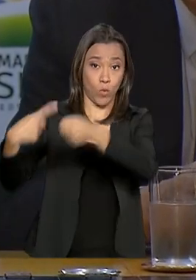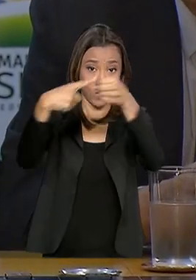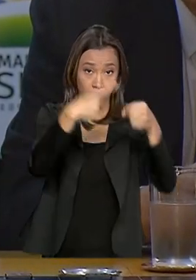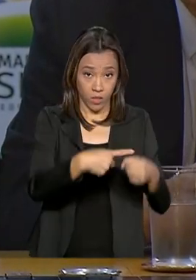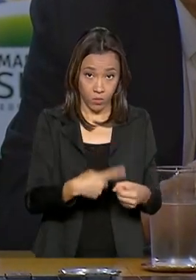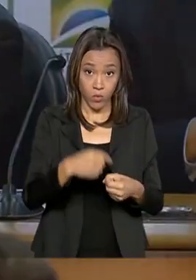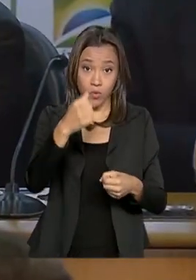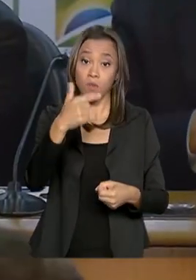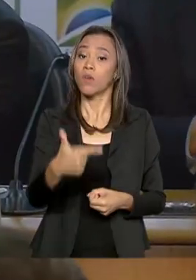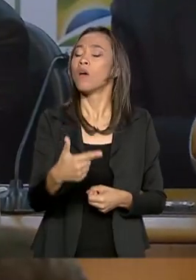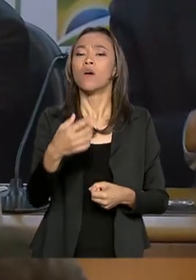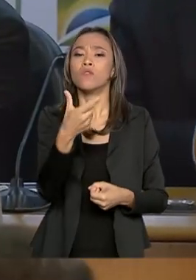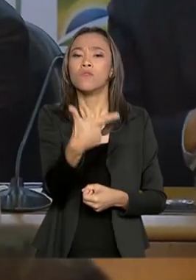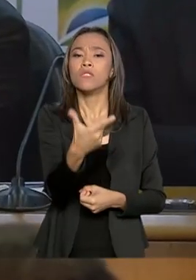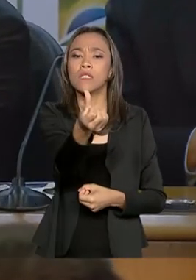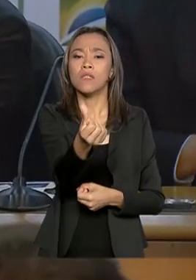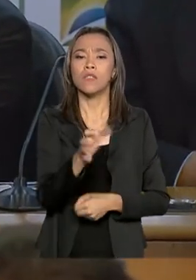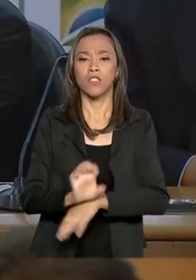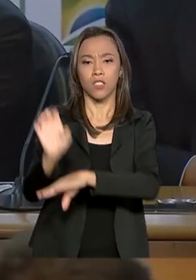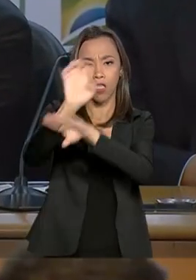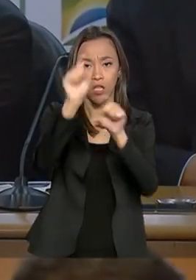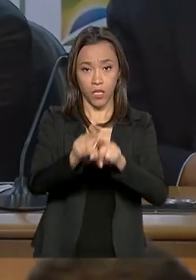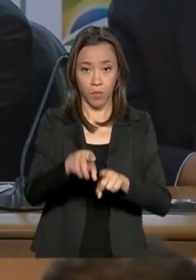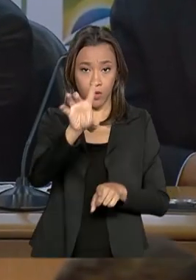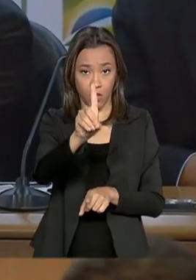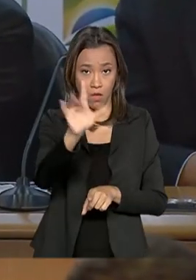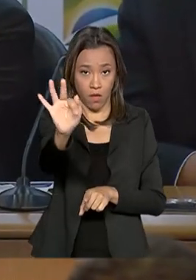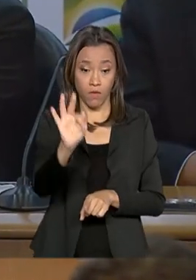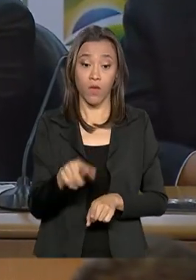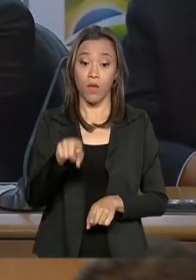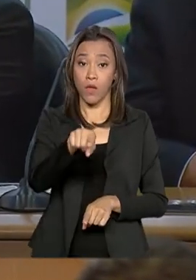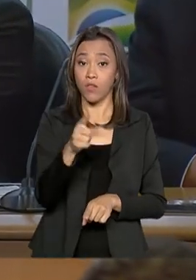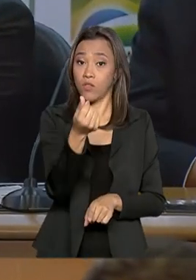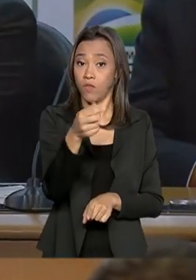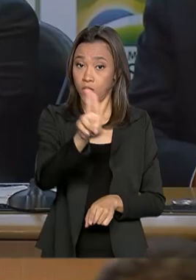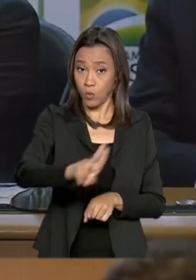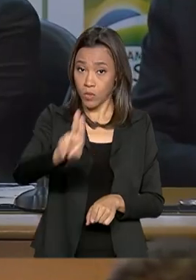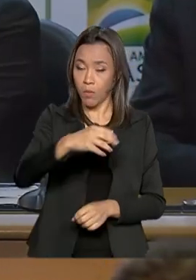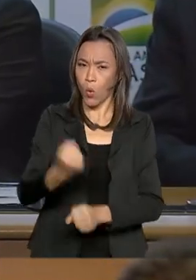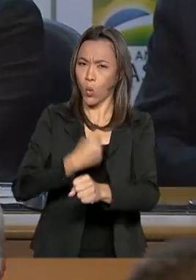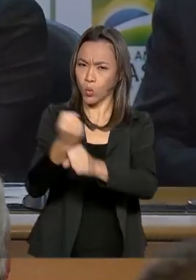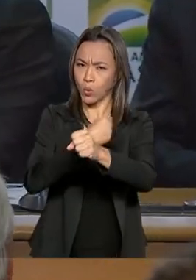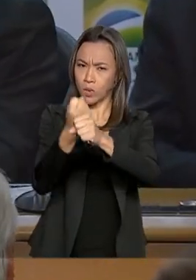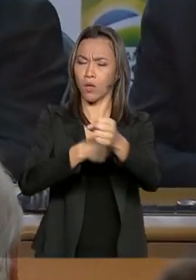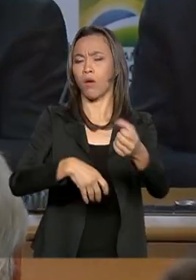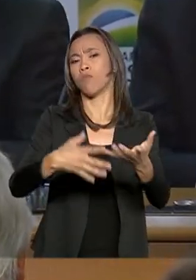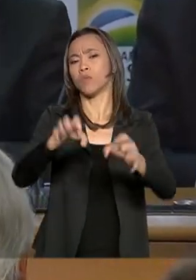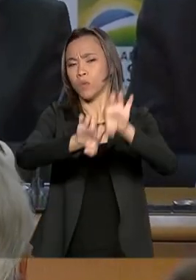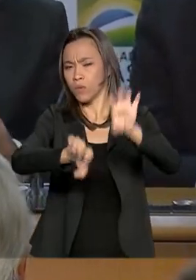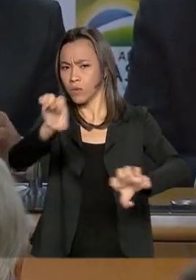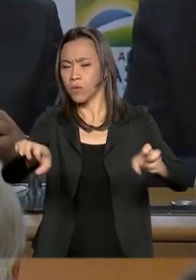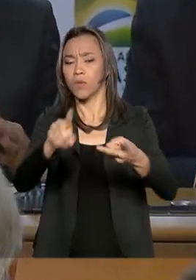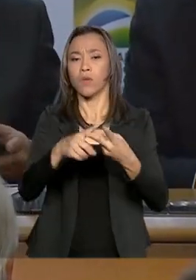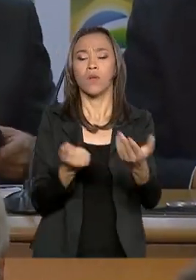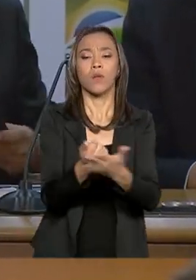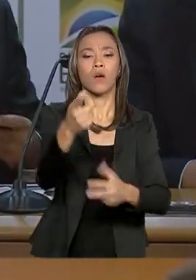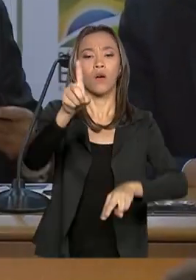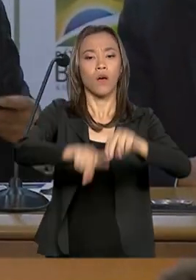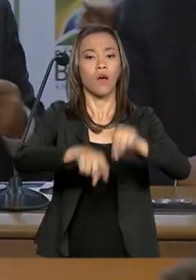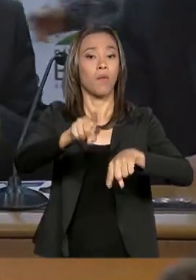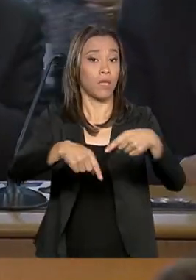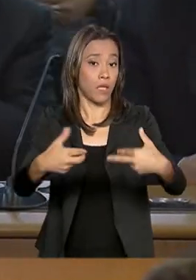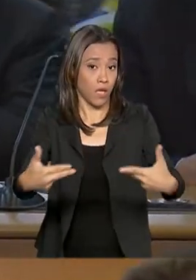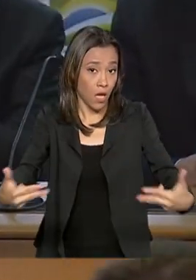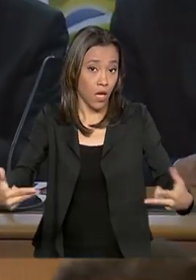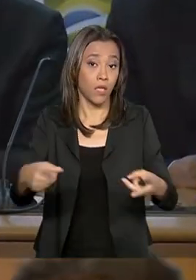Distrito Federal. O dinheiro será utilizado na construção e reforma de prédios, compra de equipamentos, no reforço às